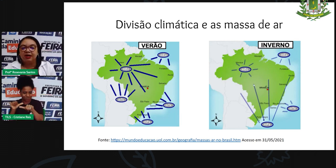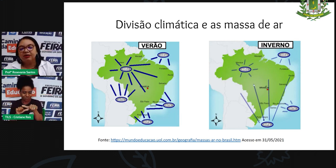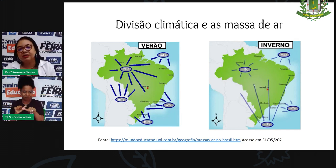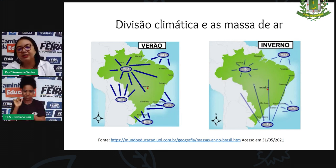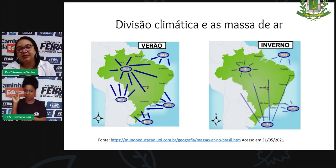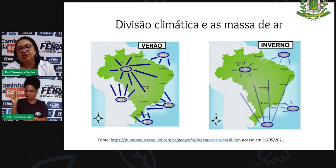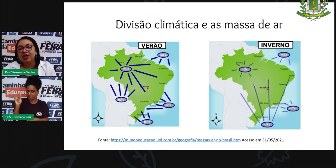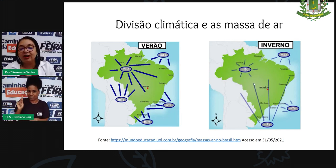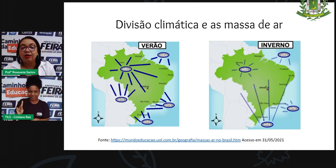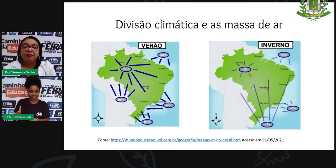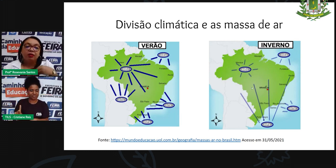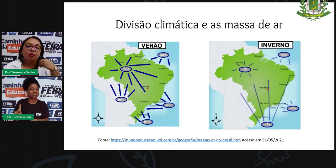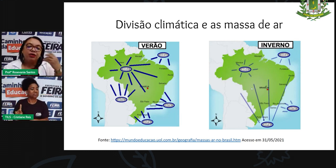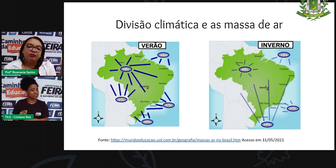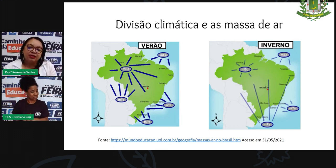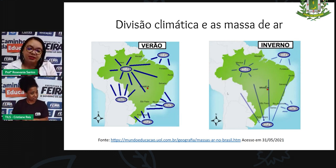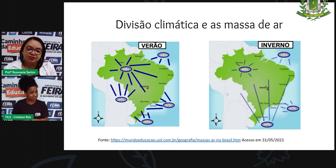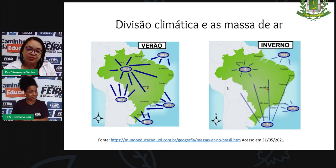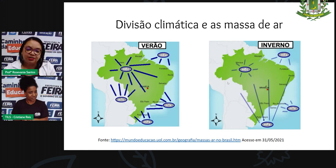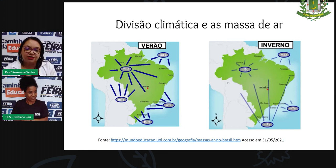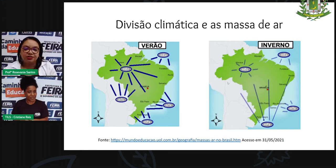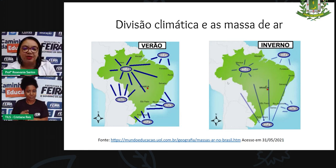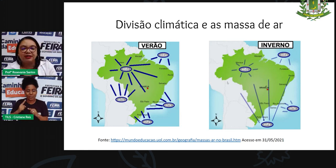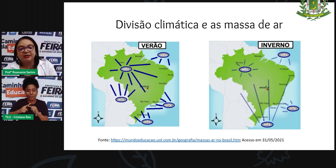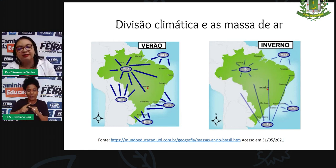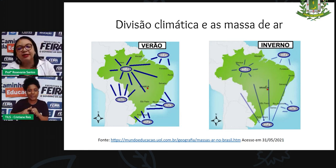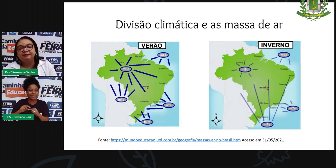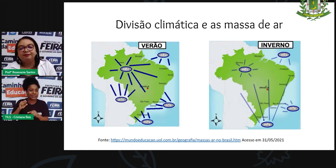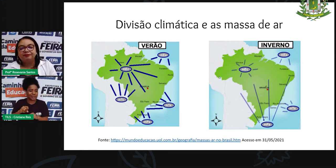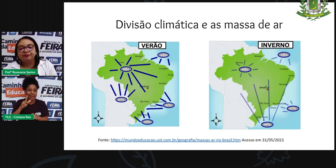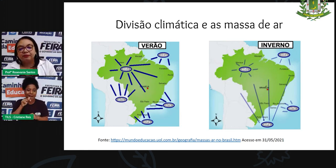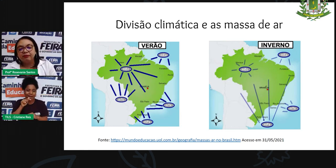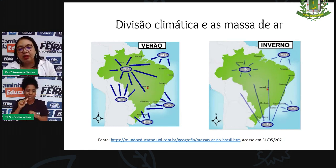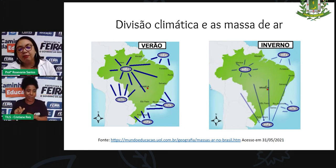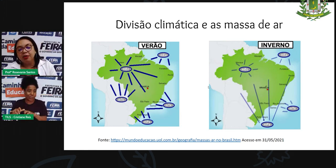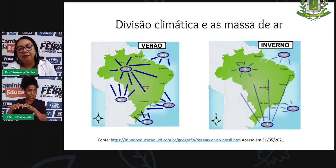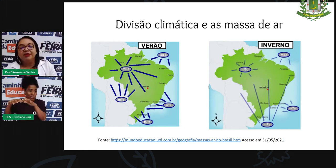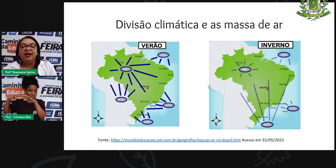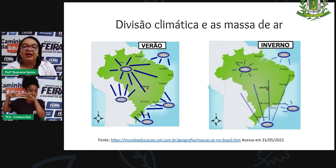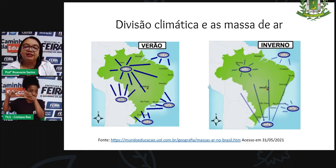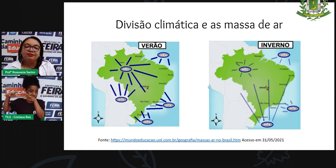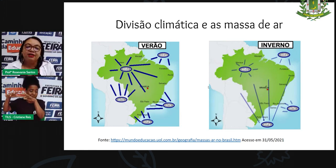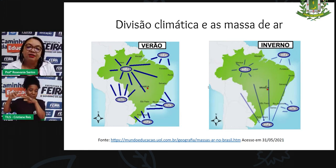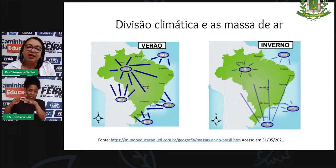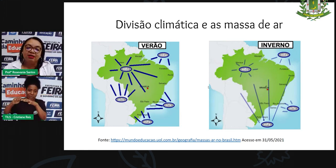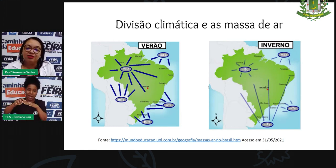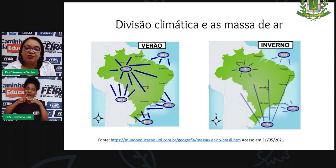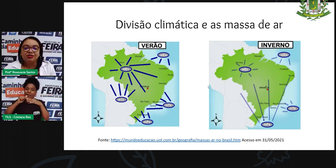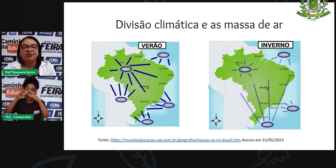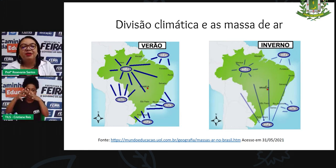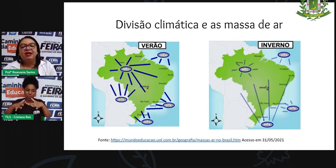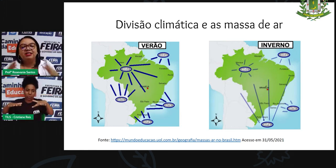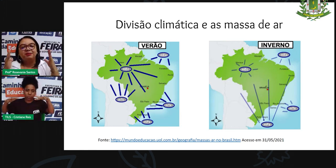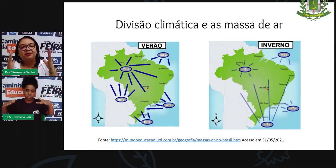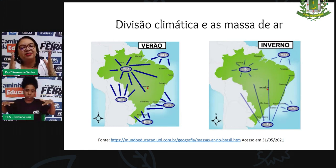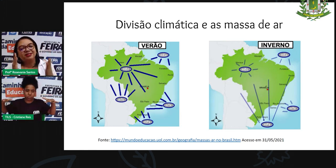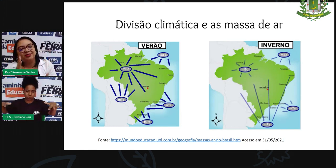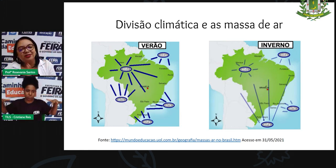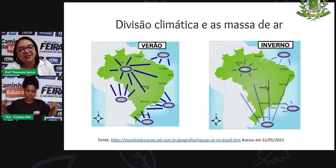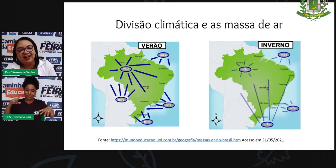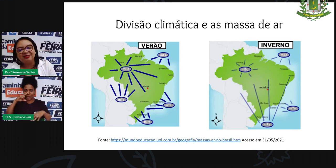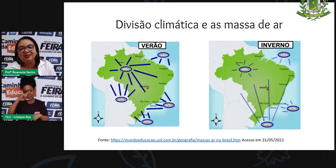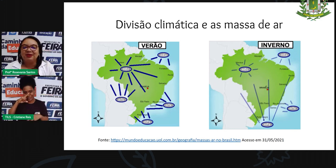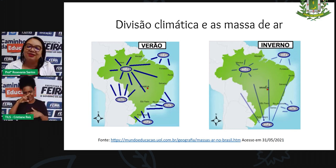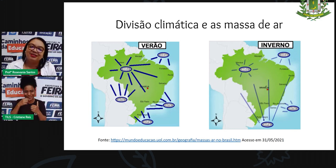infelizmente, vai provocar ou escassez de água ou inundação, enchente demais, né? Bom, essa foi a nossa aula de hoje. Espero que